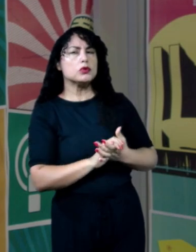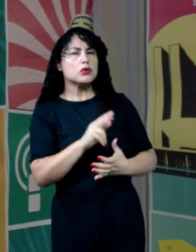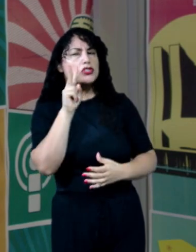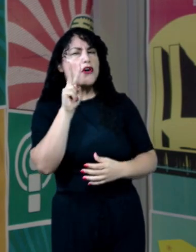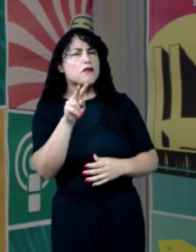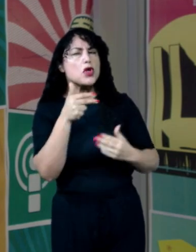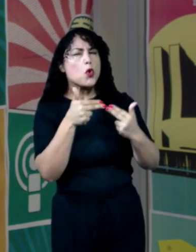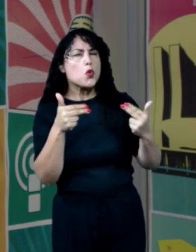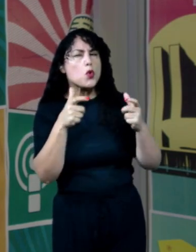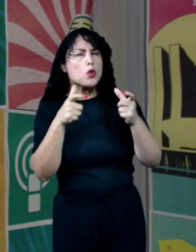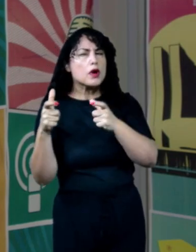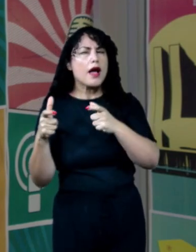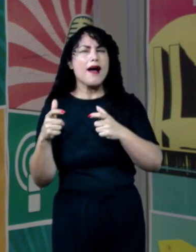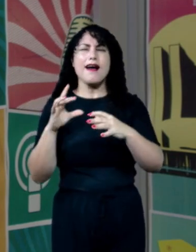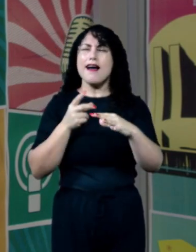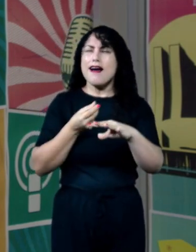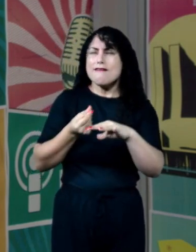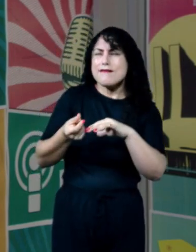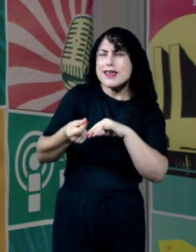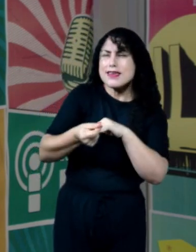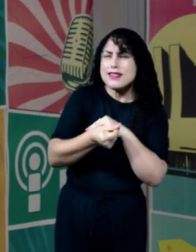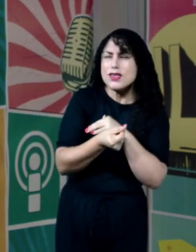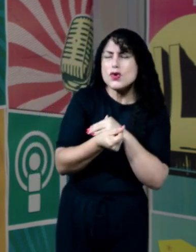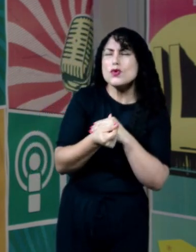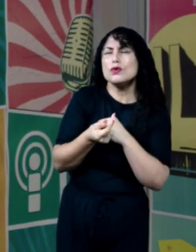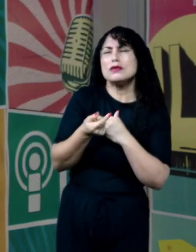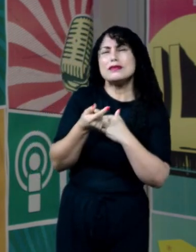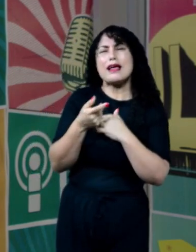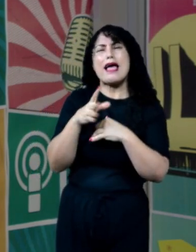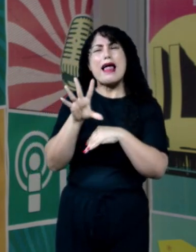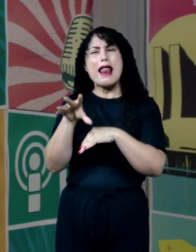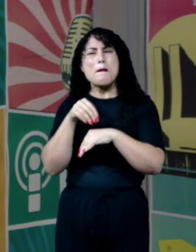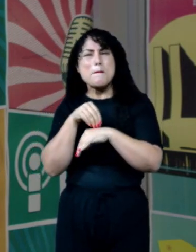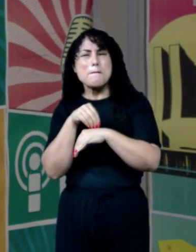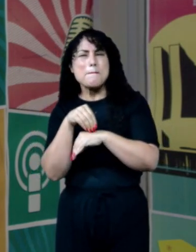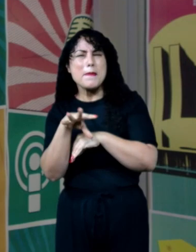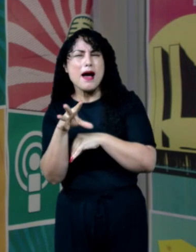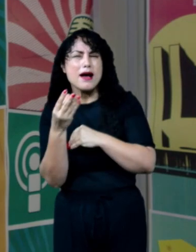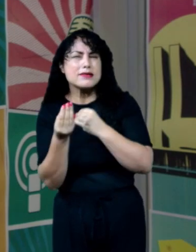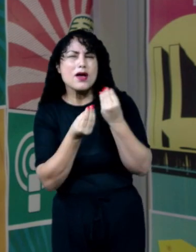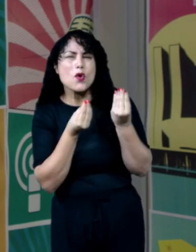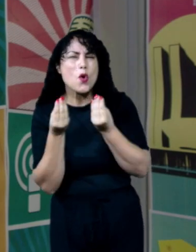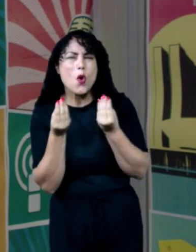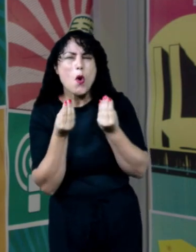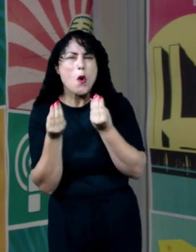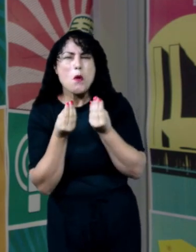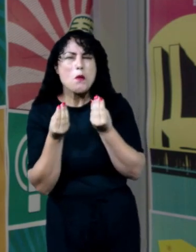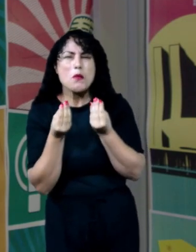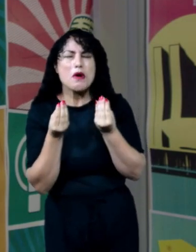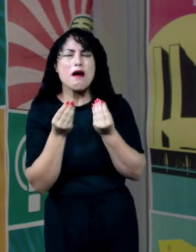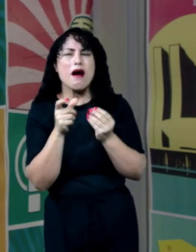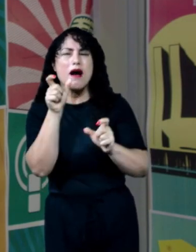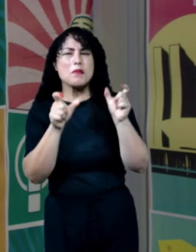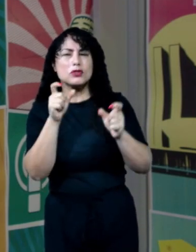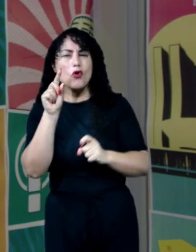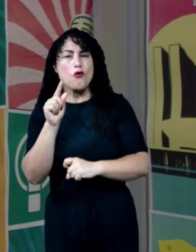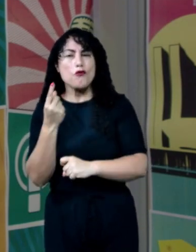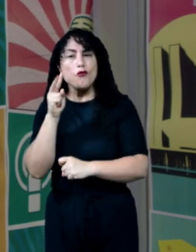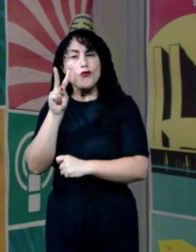lugar. Muita fake news, ela passa, sabe? Como se fosse... A pessoa viu uma